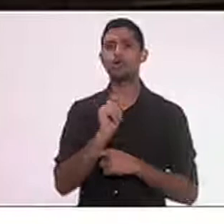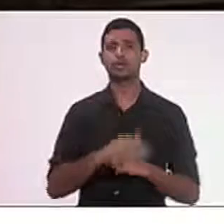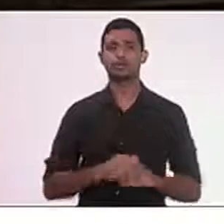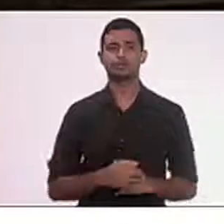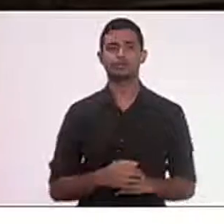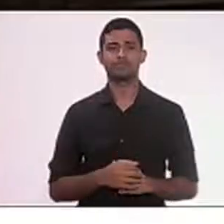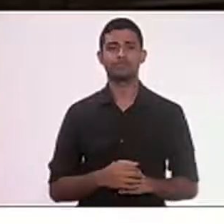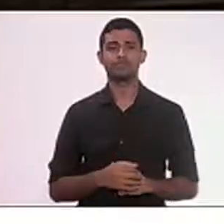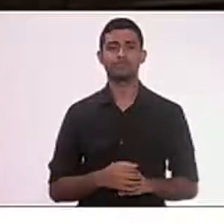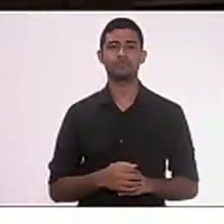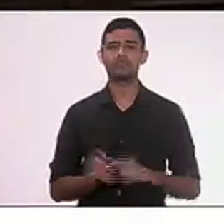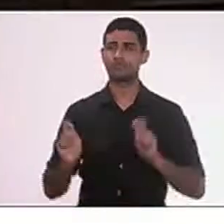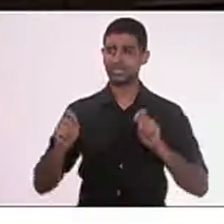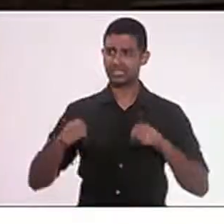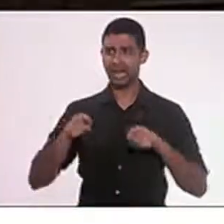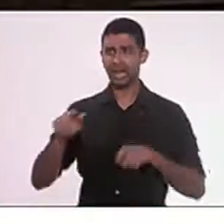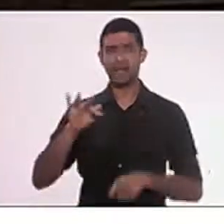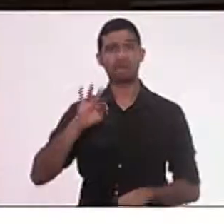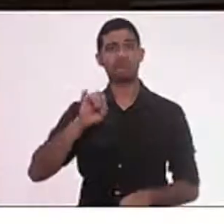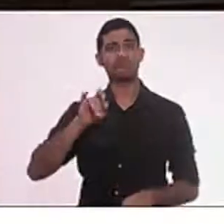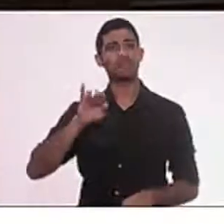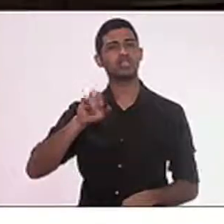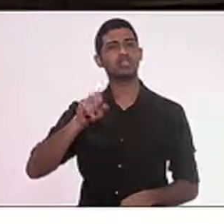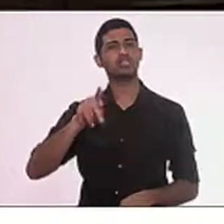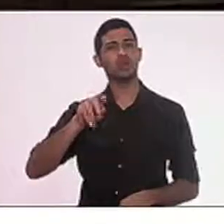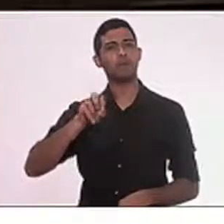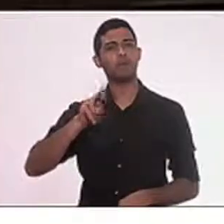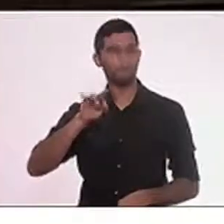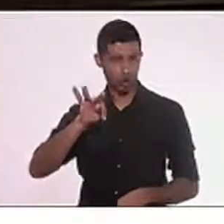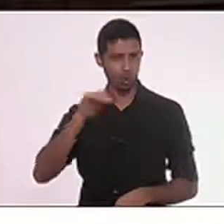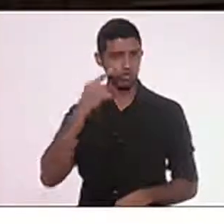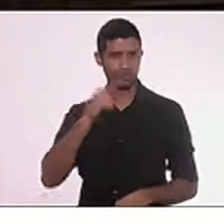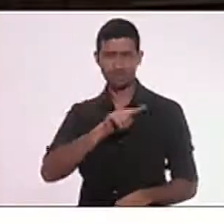a possibilidade de que a FETranspor e suas entidades